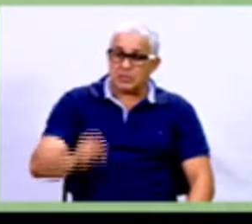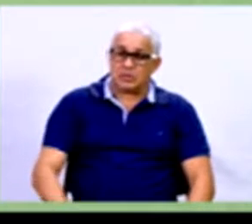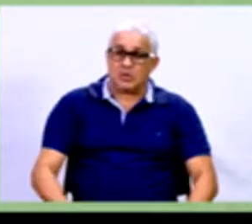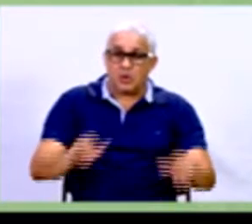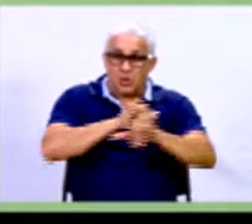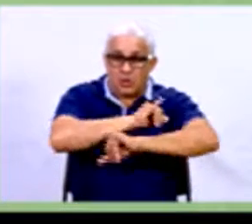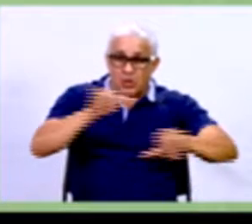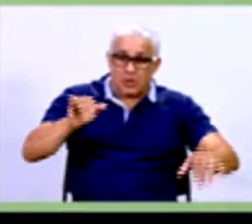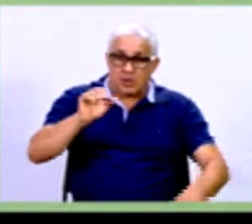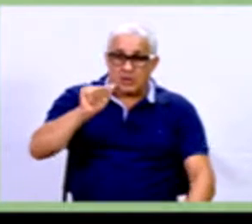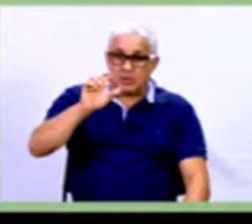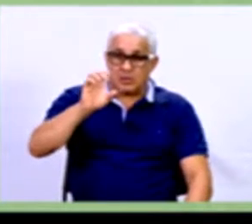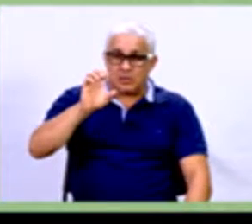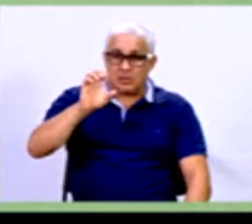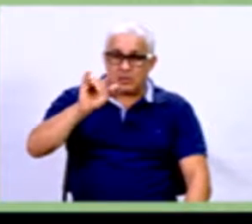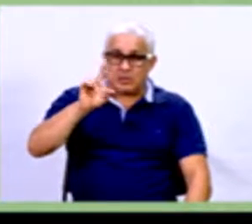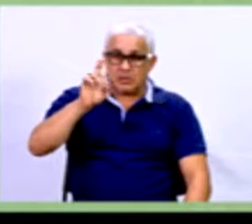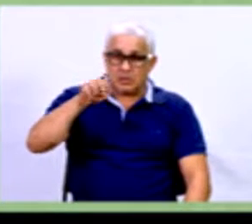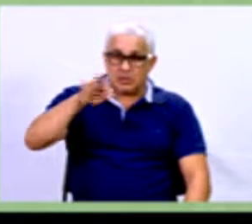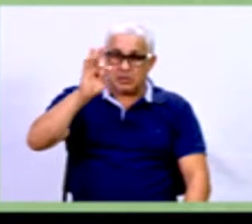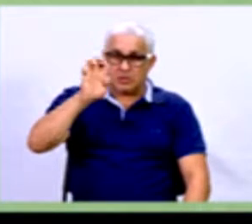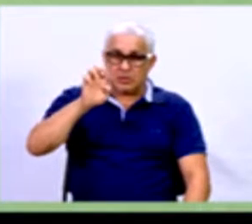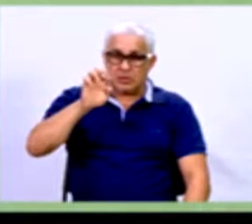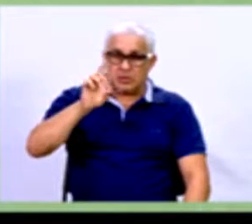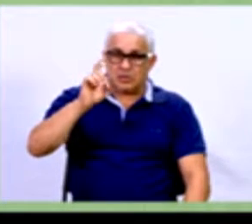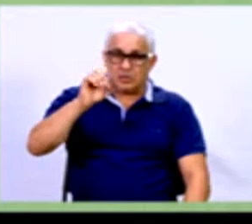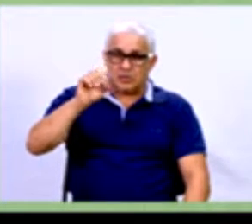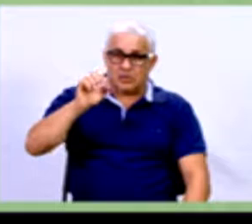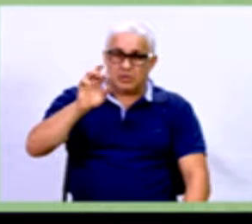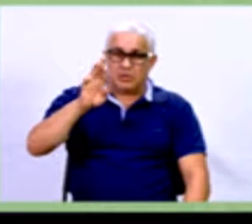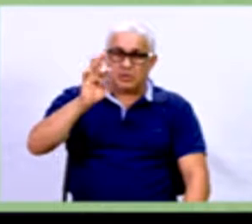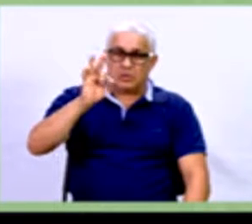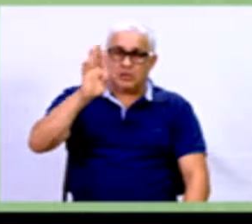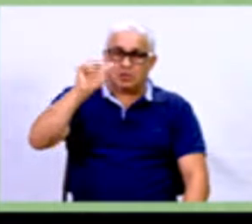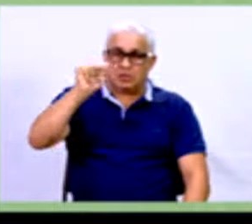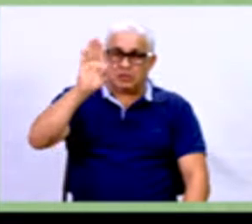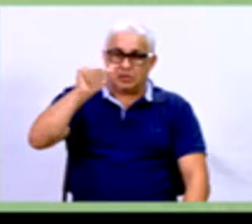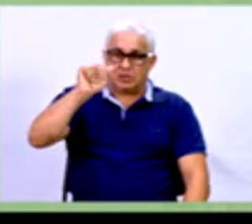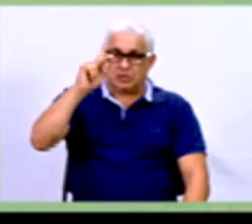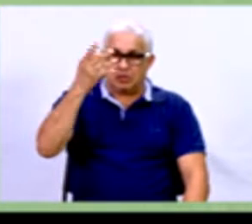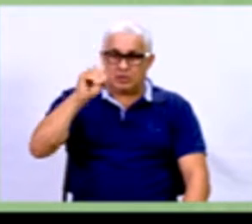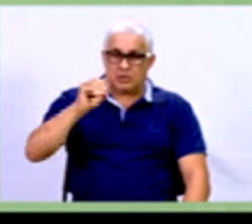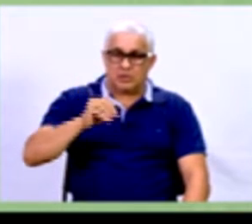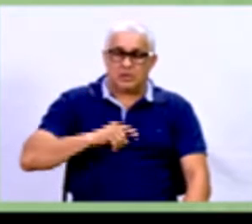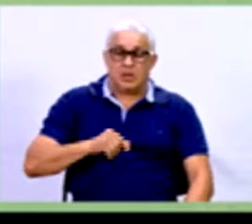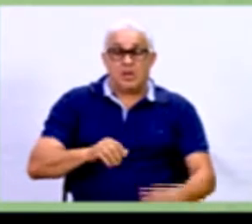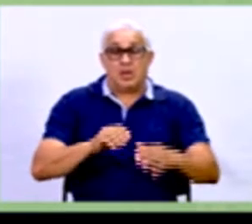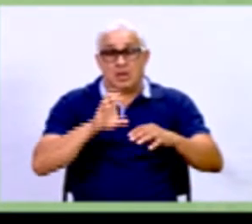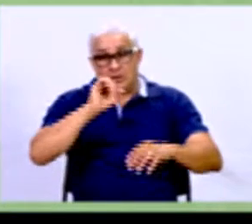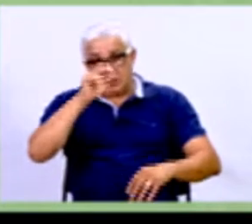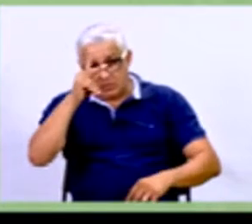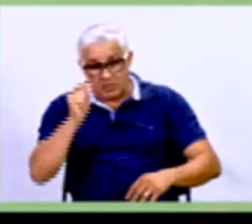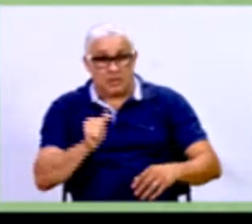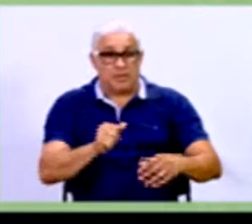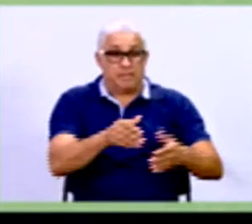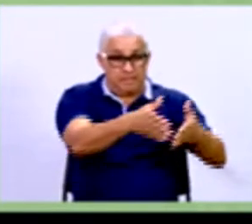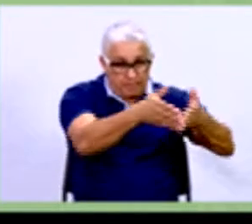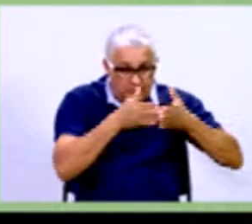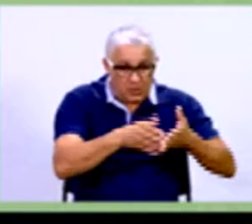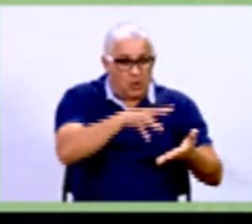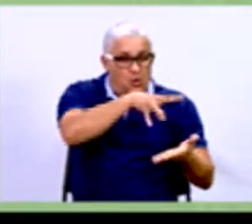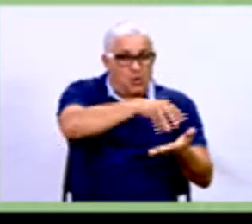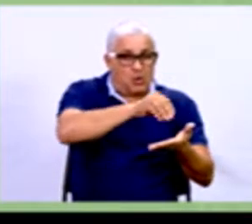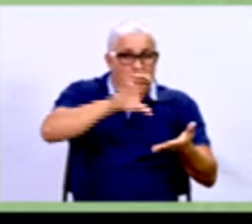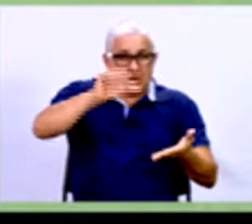CIPA requisita ao empregador, né, cópias das CATs emitidas.